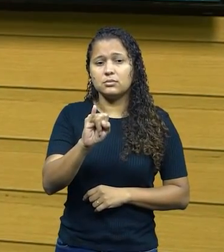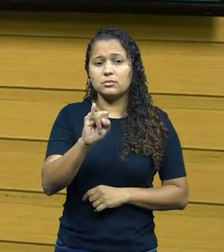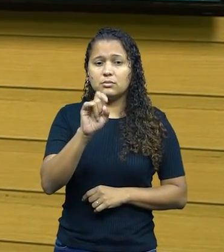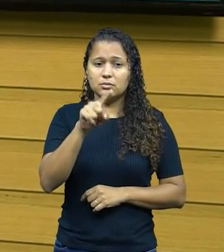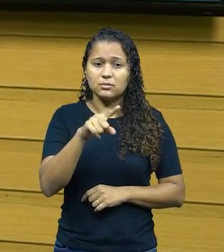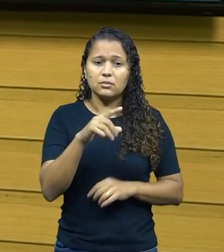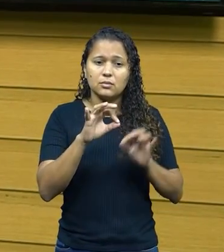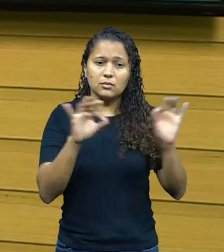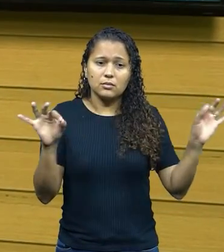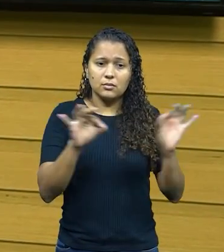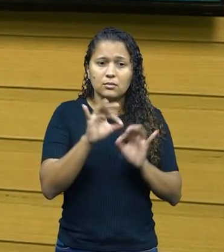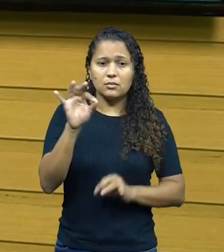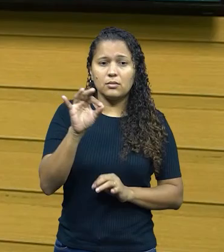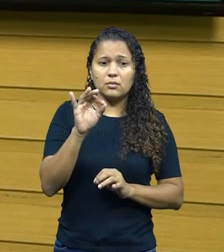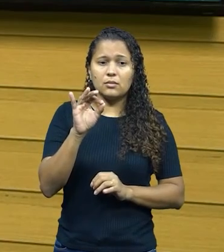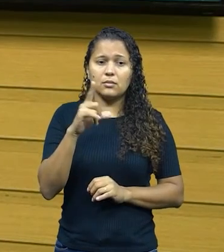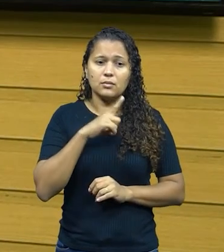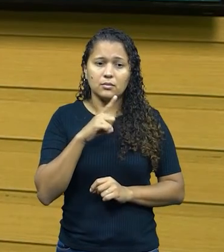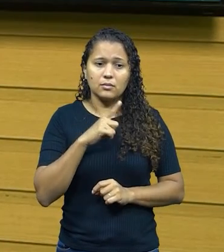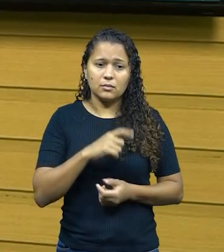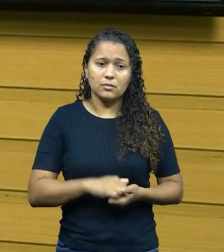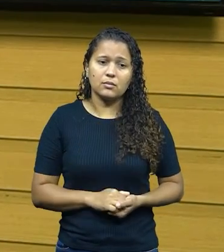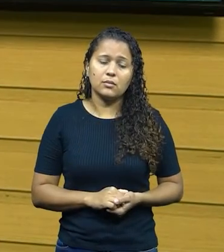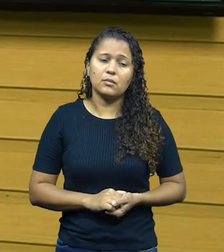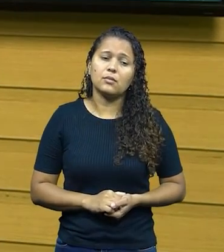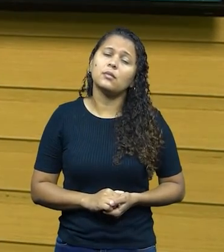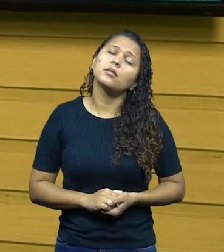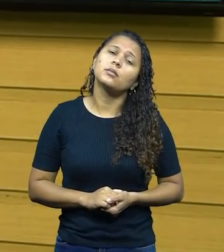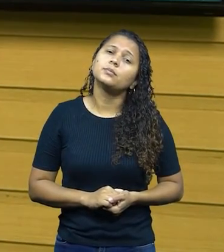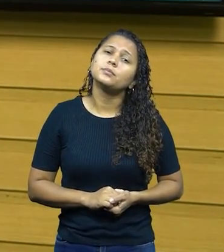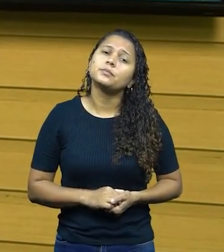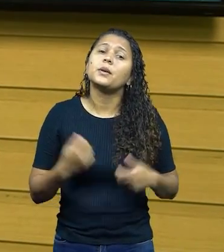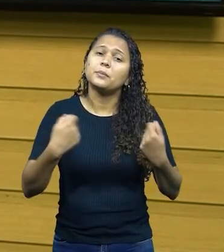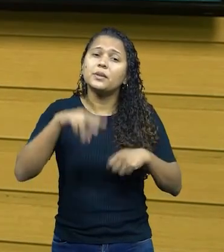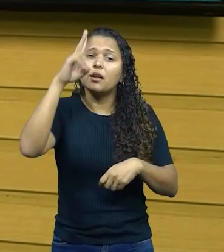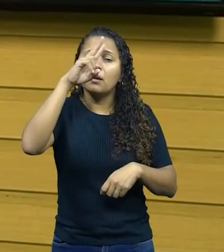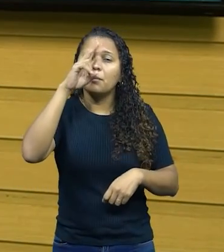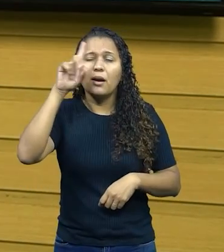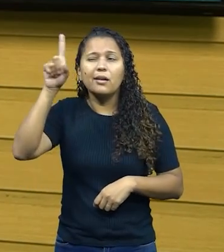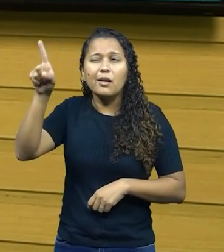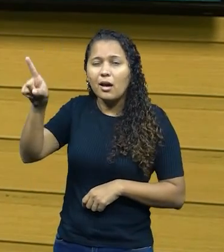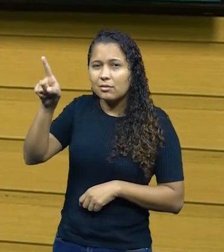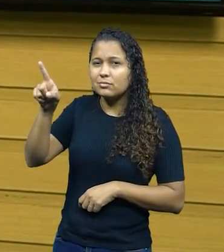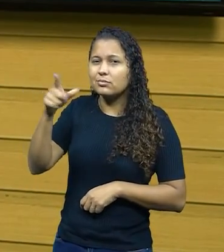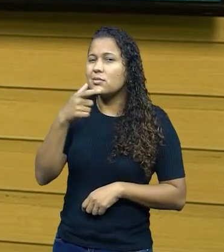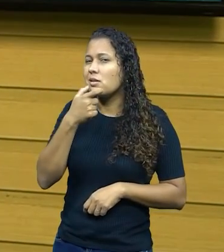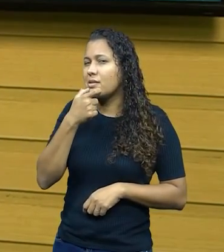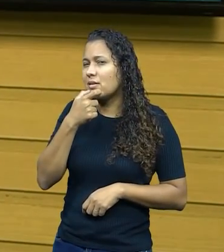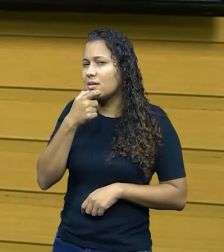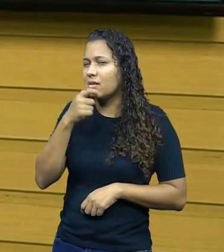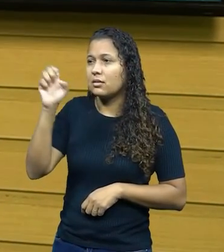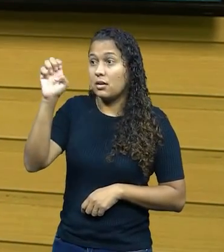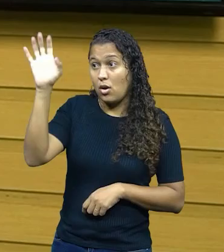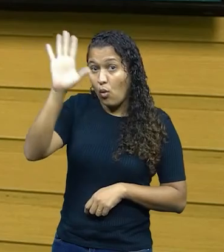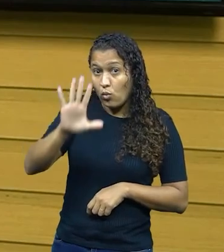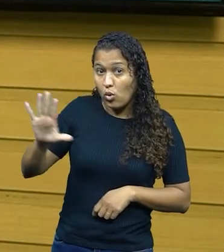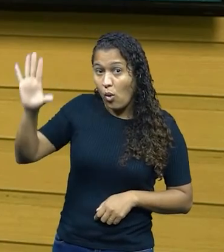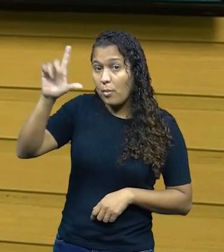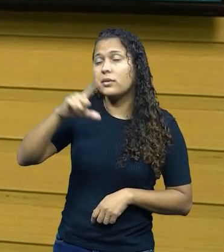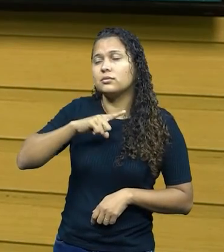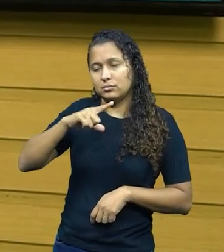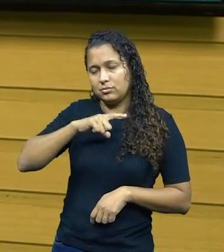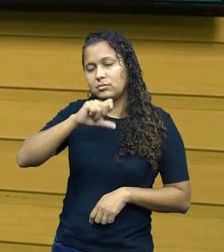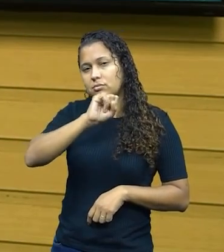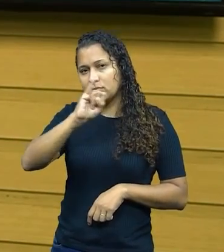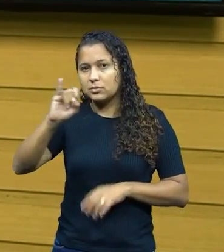Internacional de Medidas. Vale lembrar que na Inglaterra, na Europa, eles